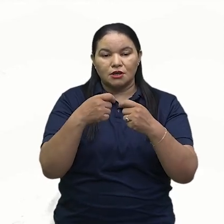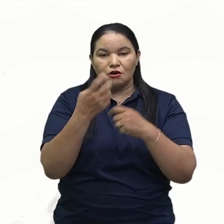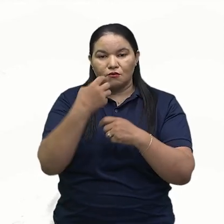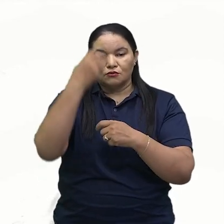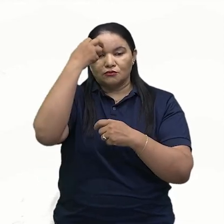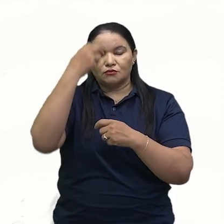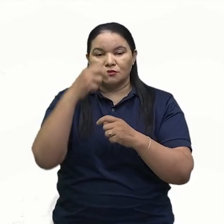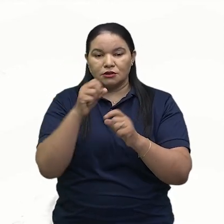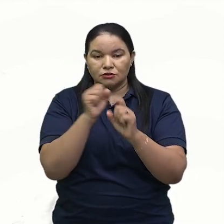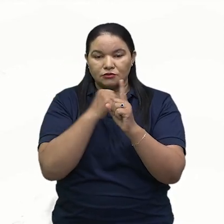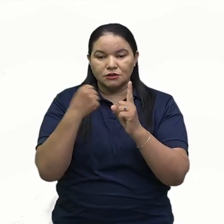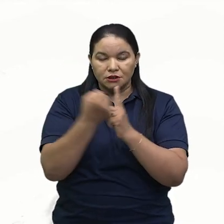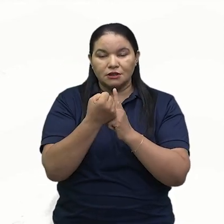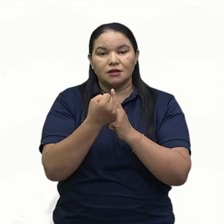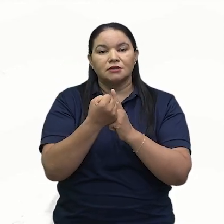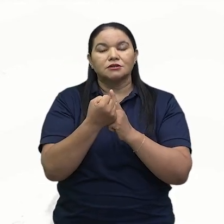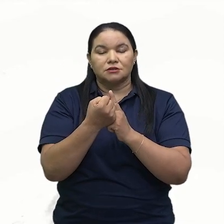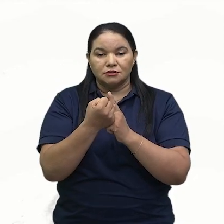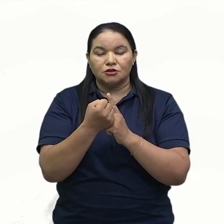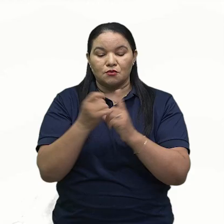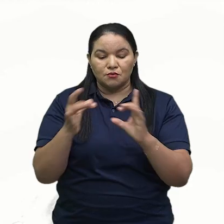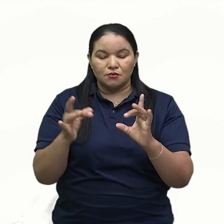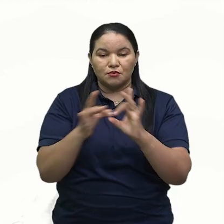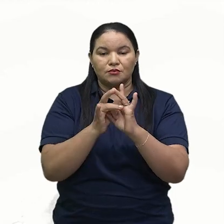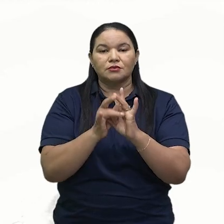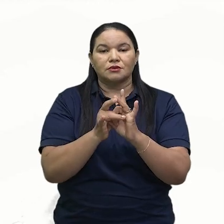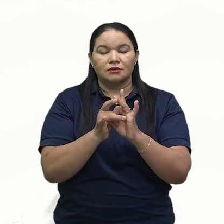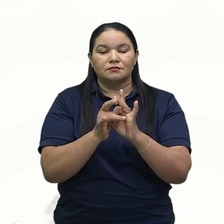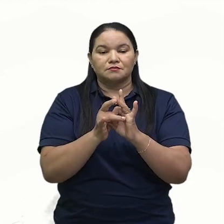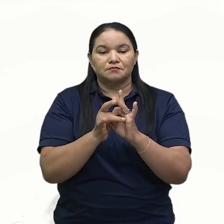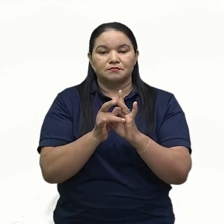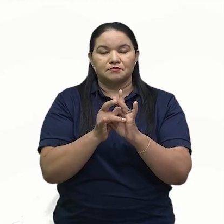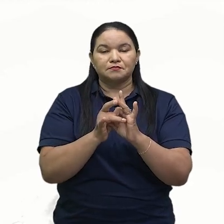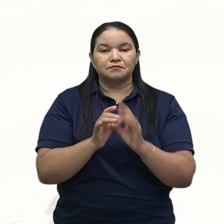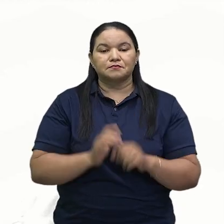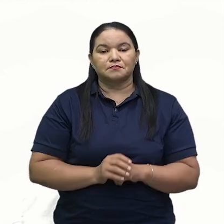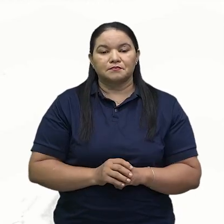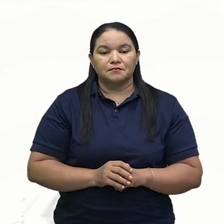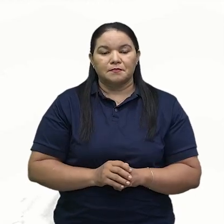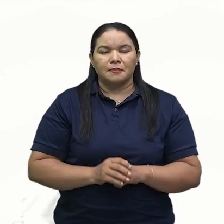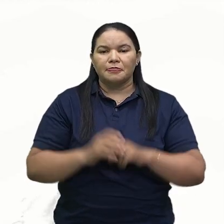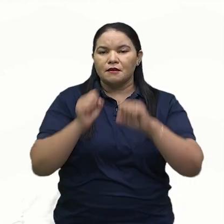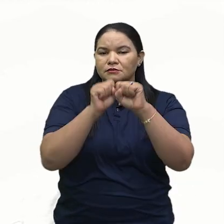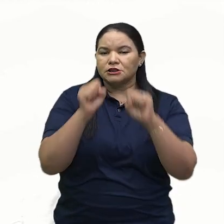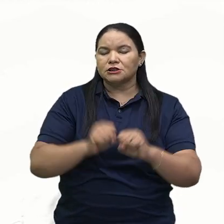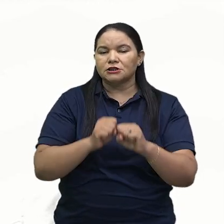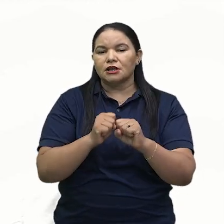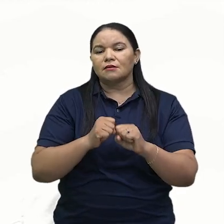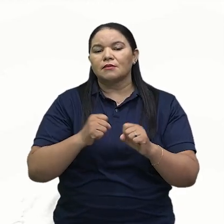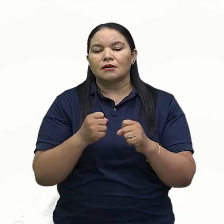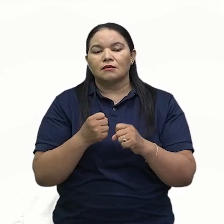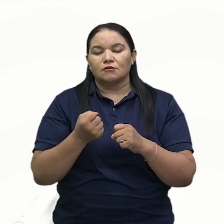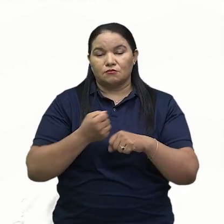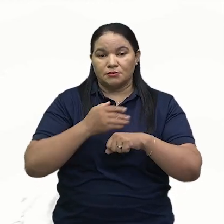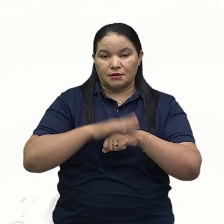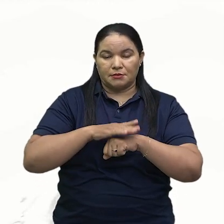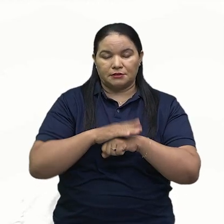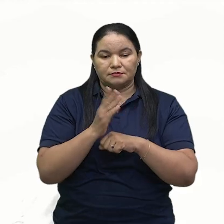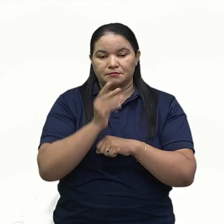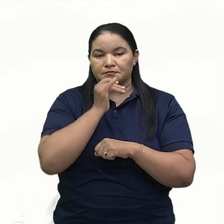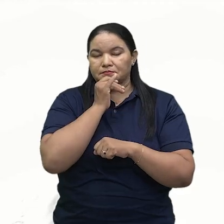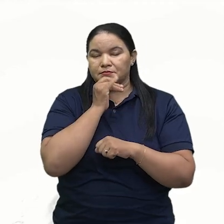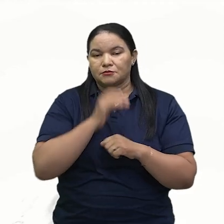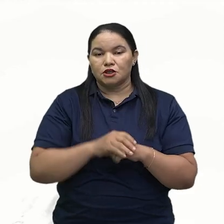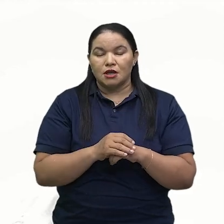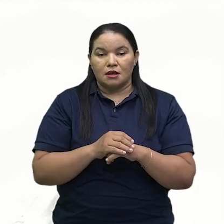culturas, sociedades em um sistema interdependente. O que isso significa dizer, professor? Que as economias, por exemplo,